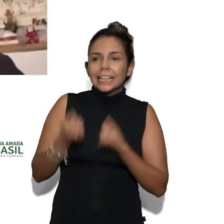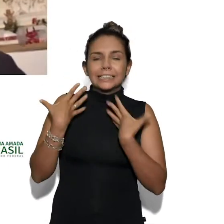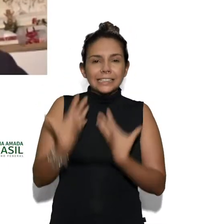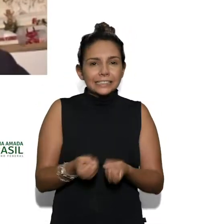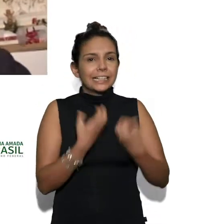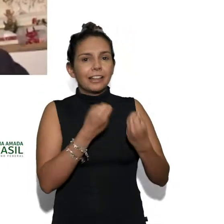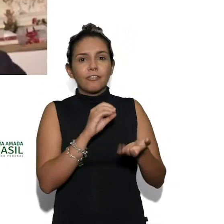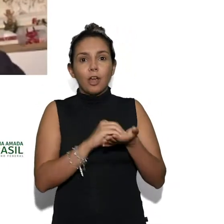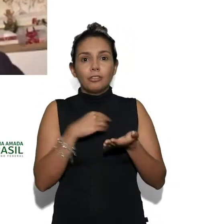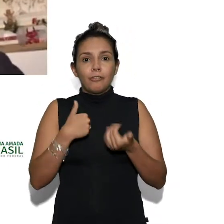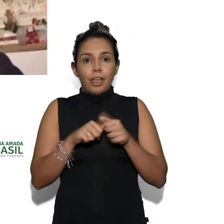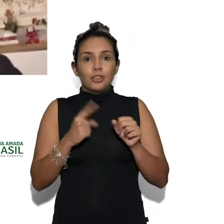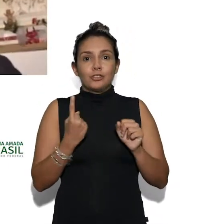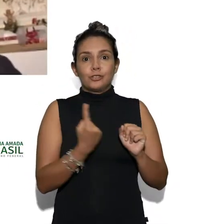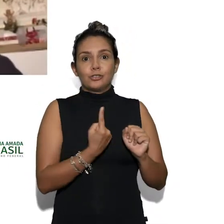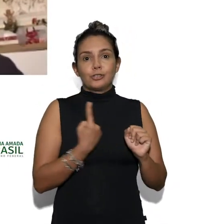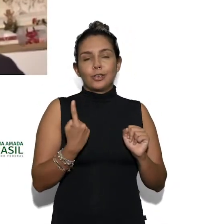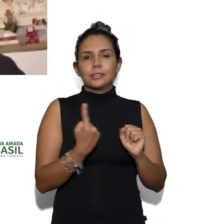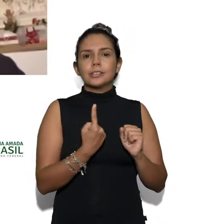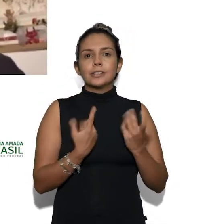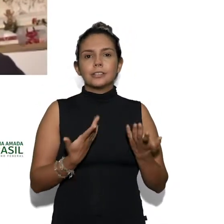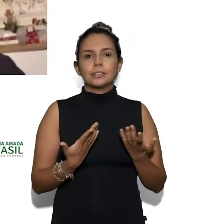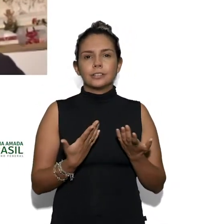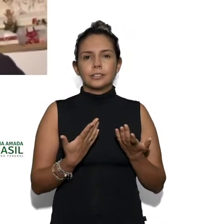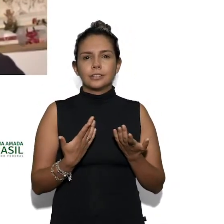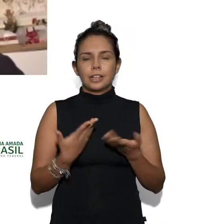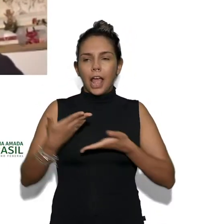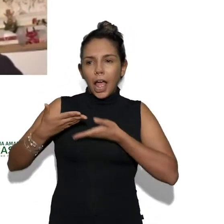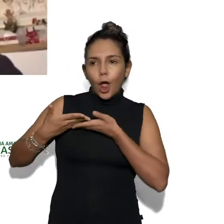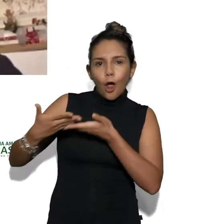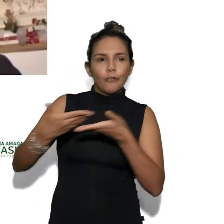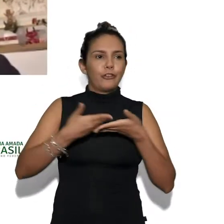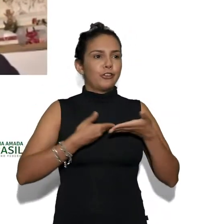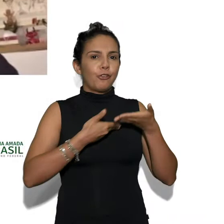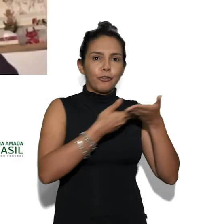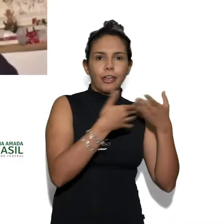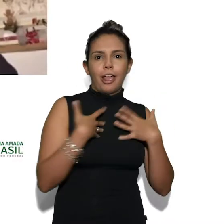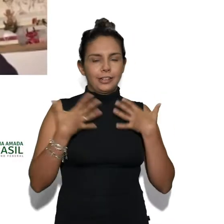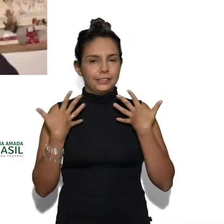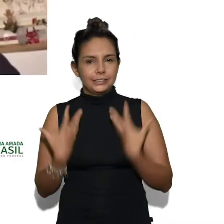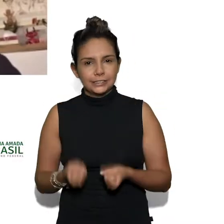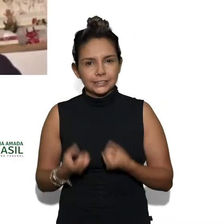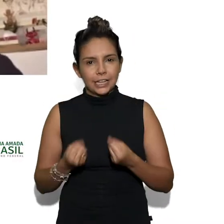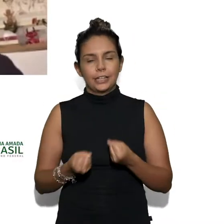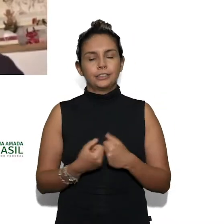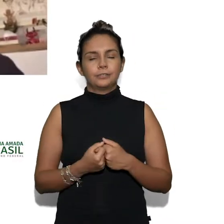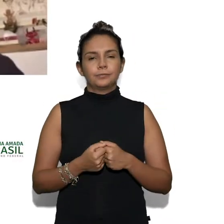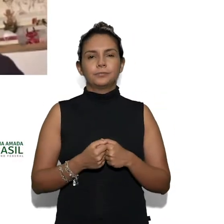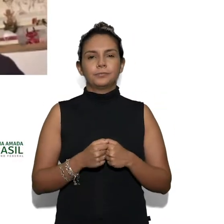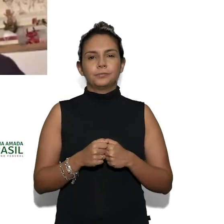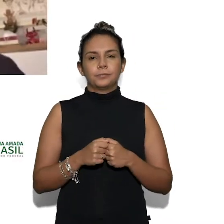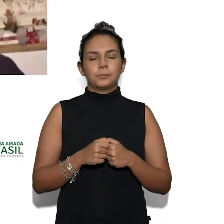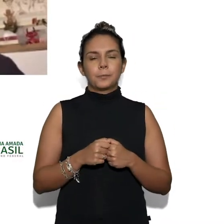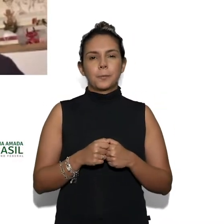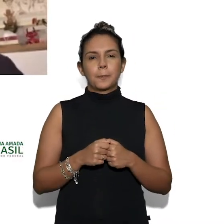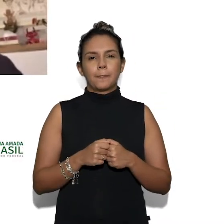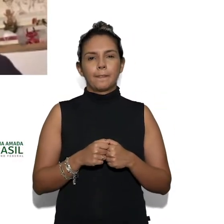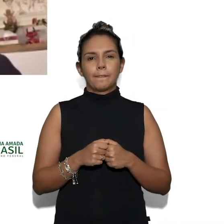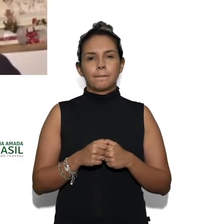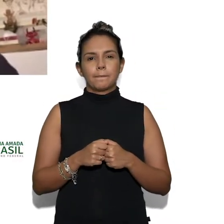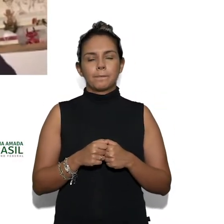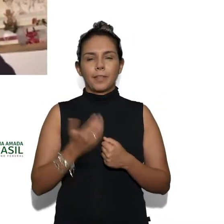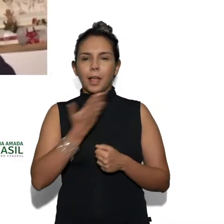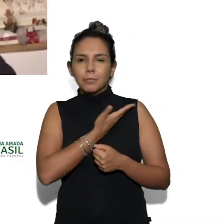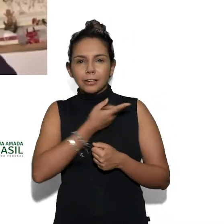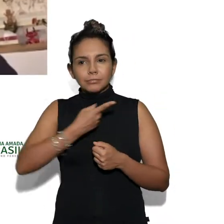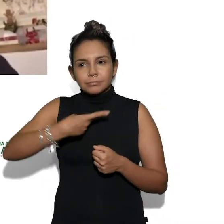procurar aceder, aceitar os convites que me faziam, o estar aí